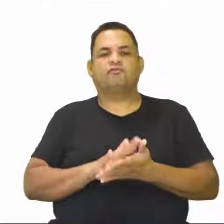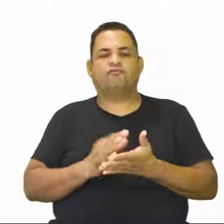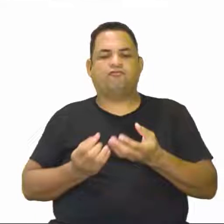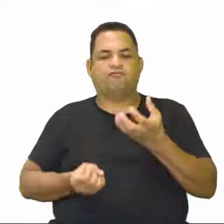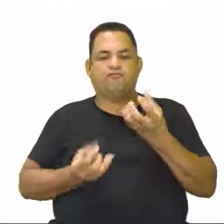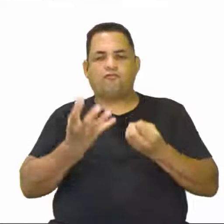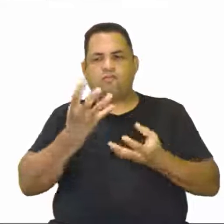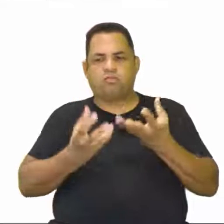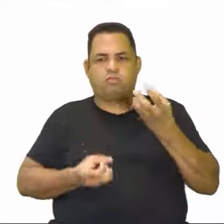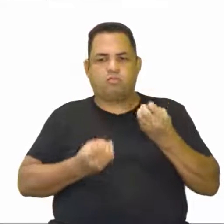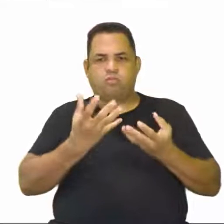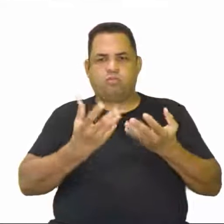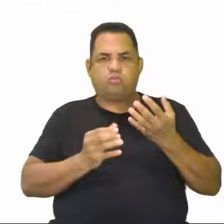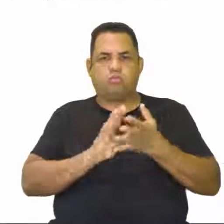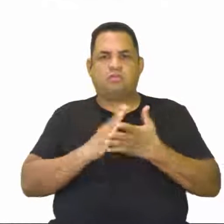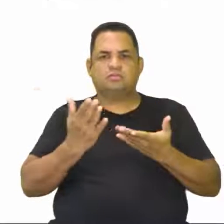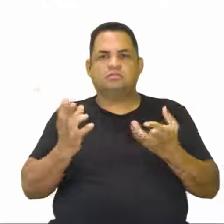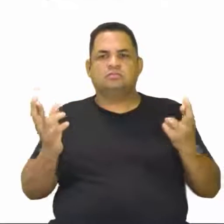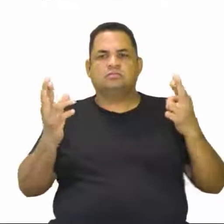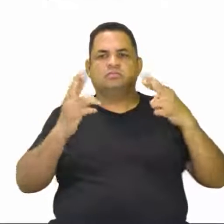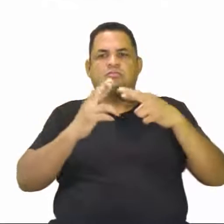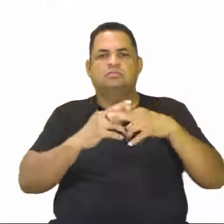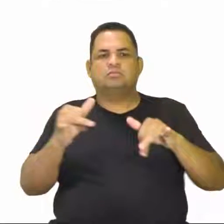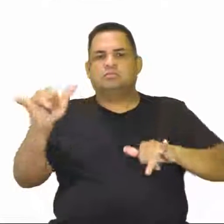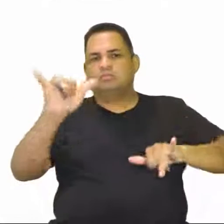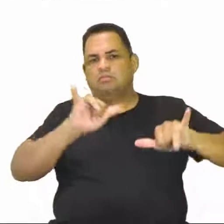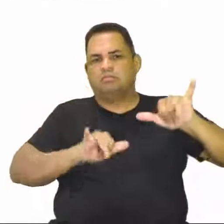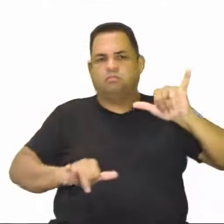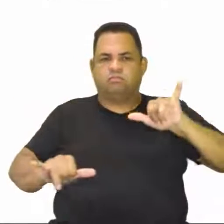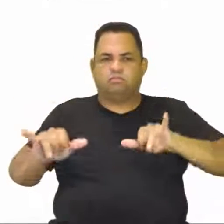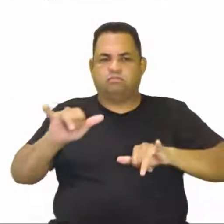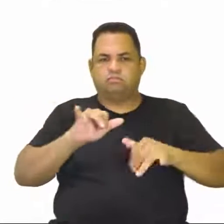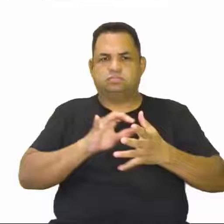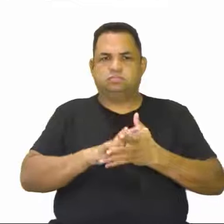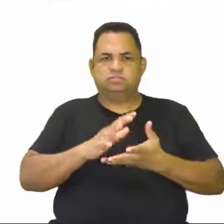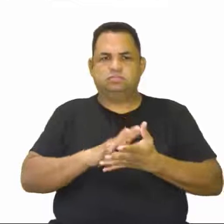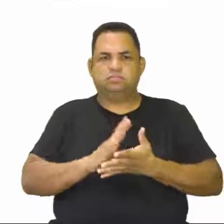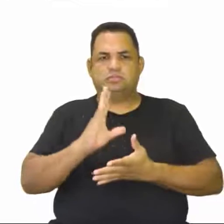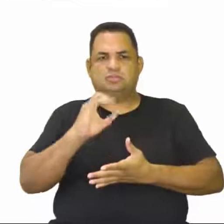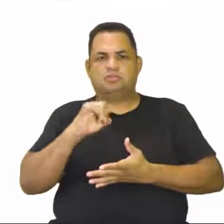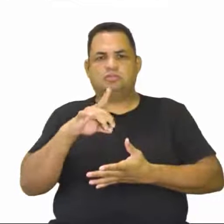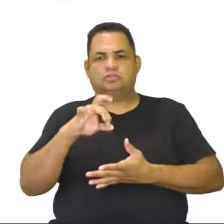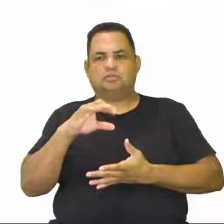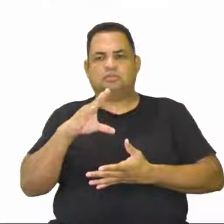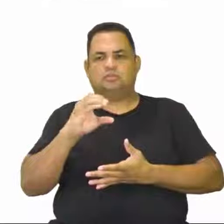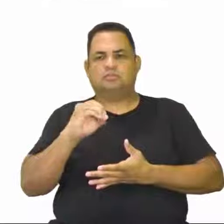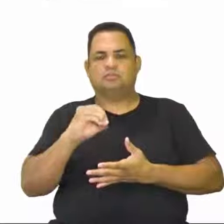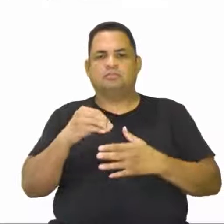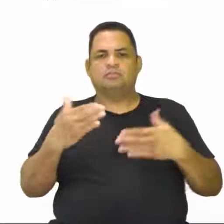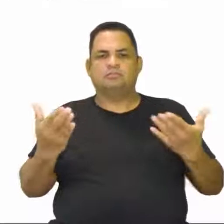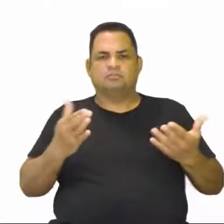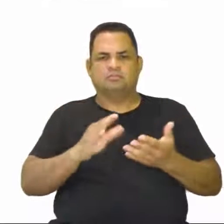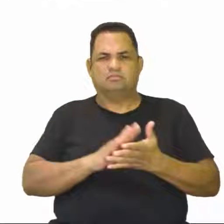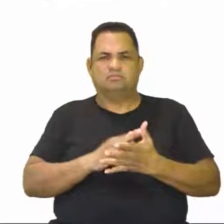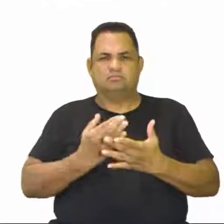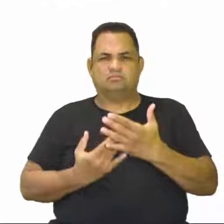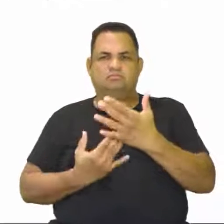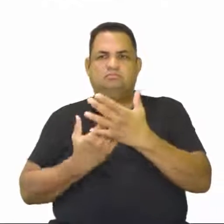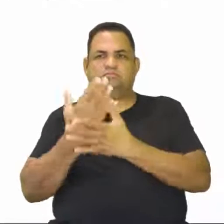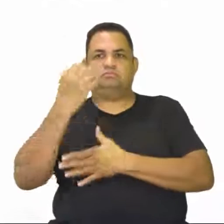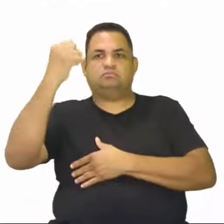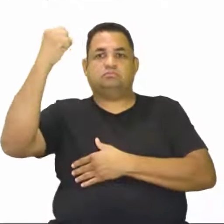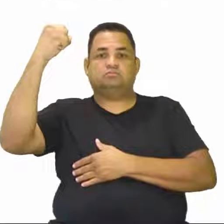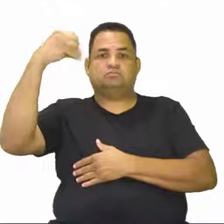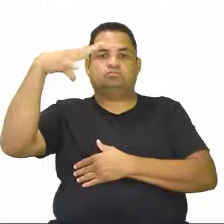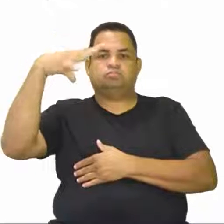fogo nada mais é do que uma reação química chamada combustão, que libera